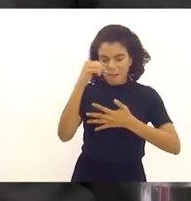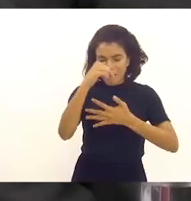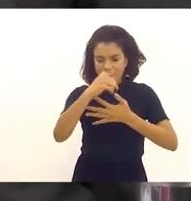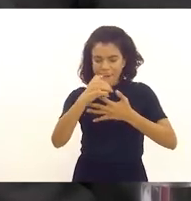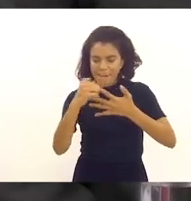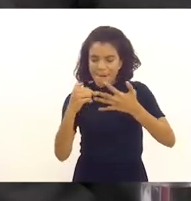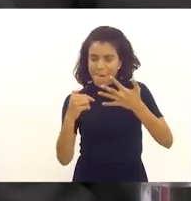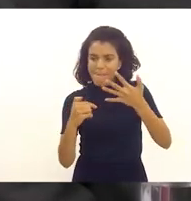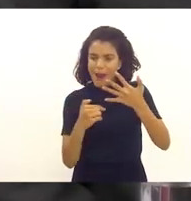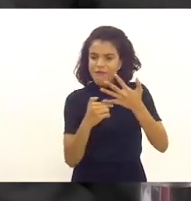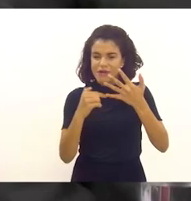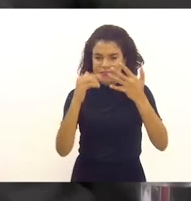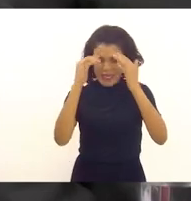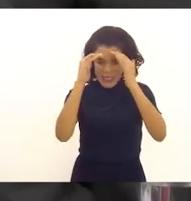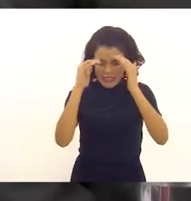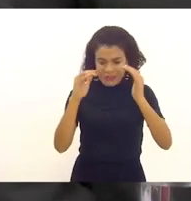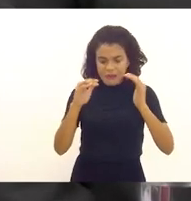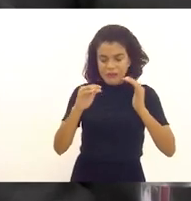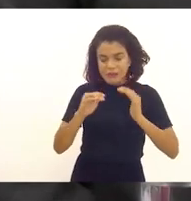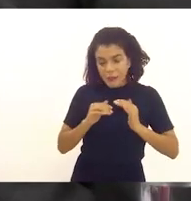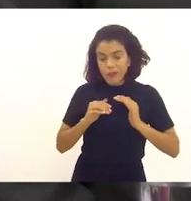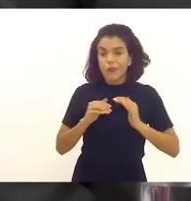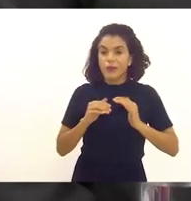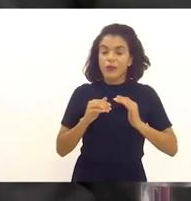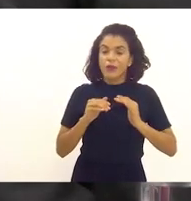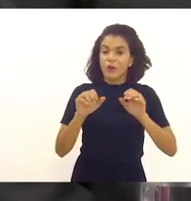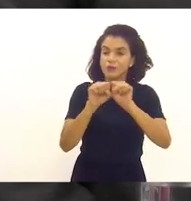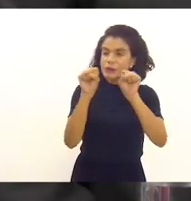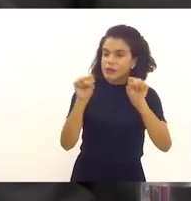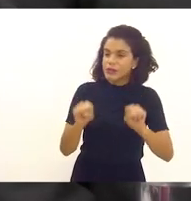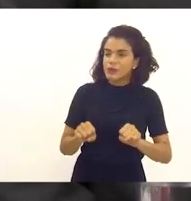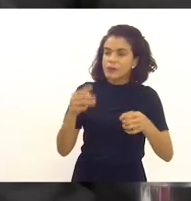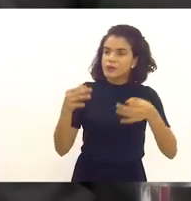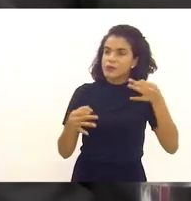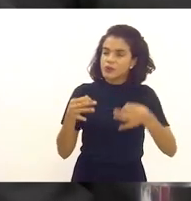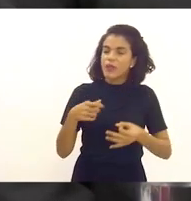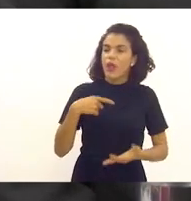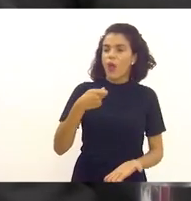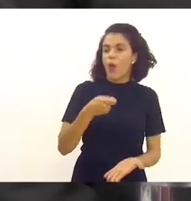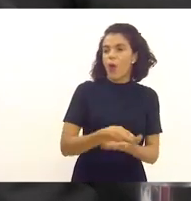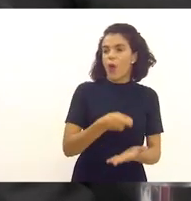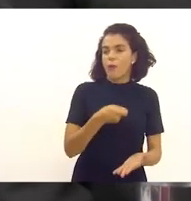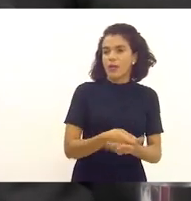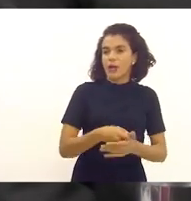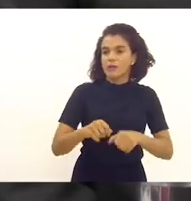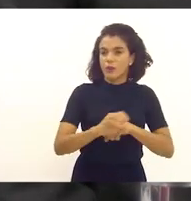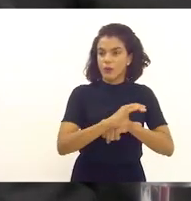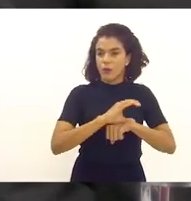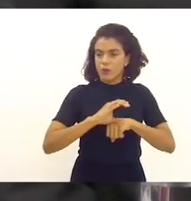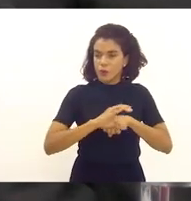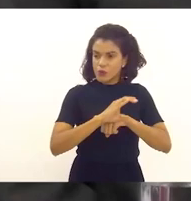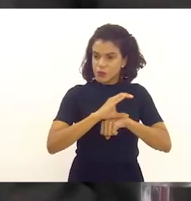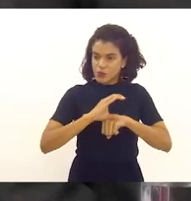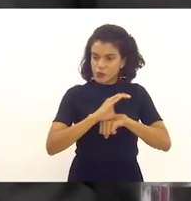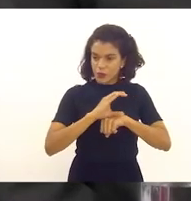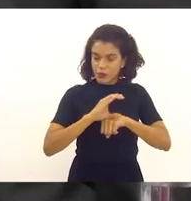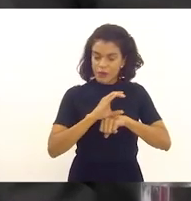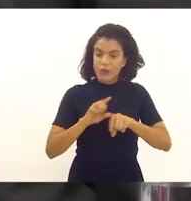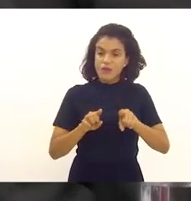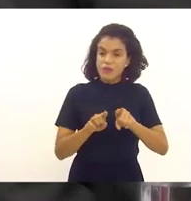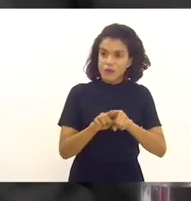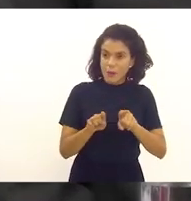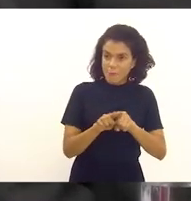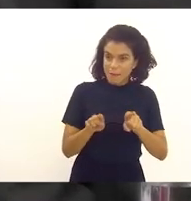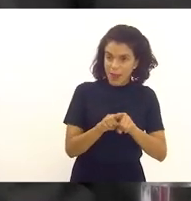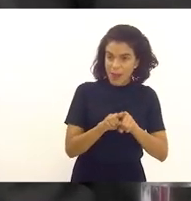então o sistema de Justiça tem obrigação obrigação constitucional obrigação convencional